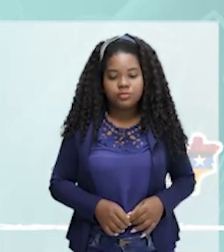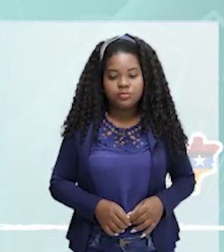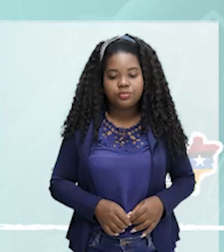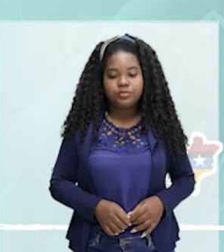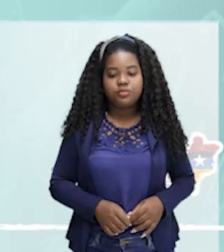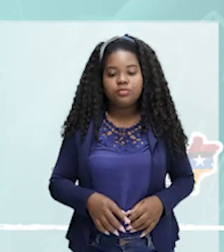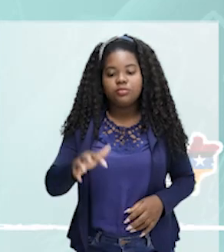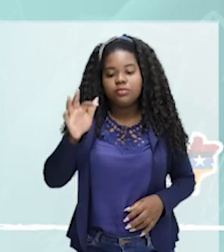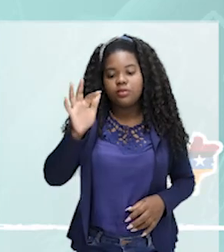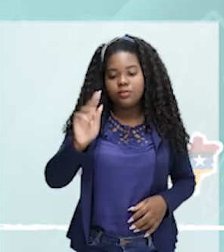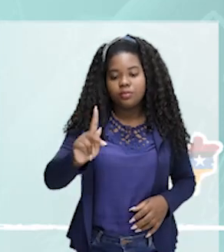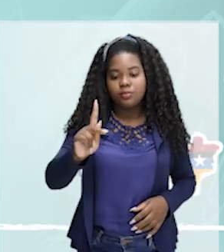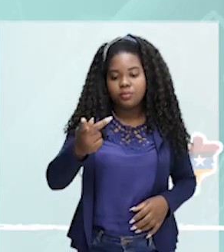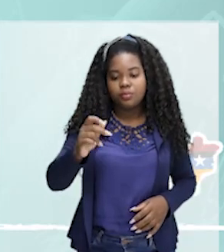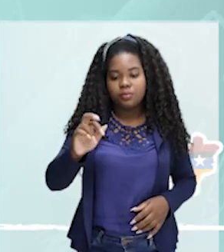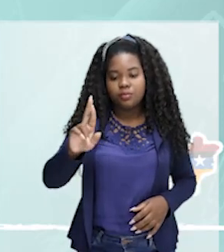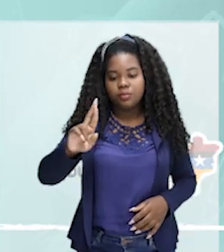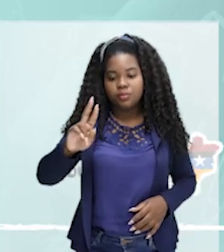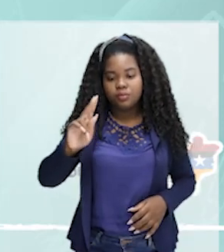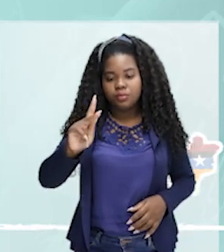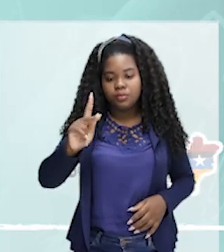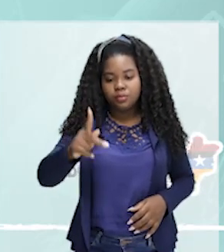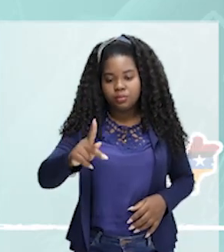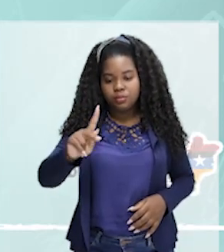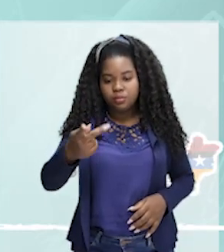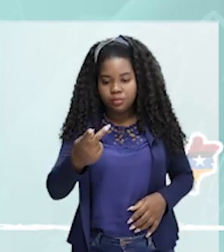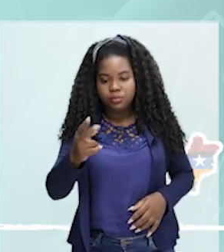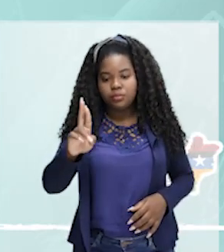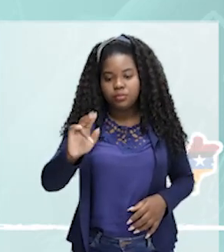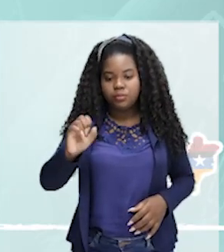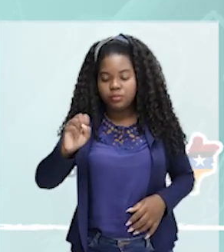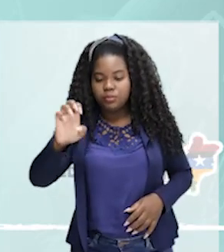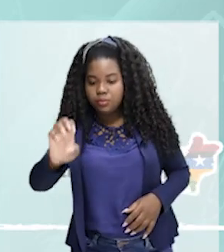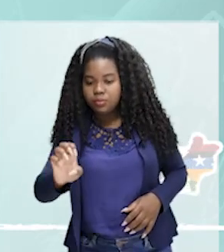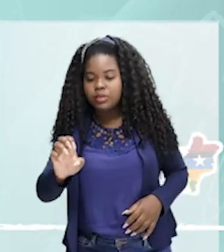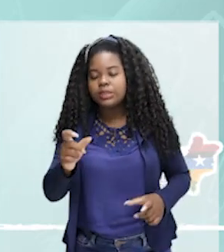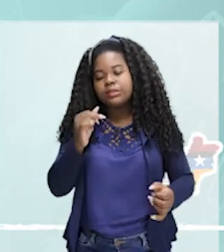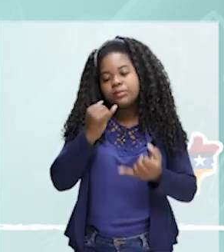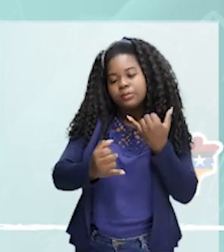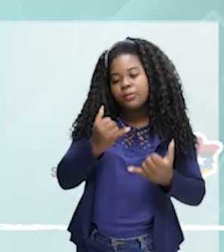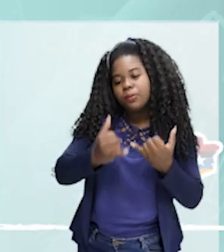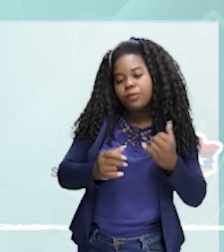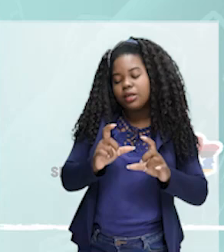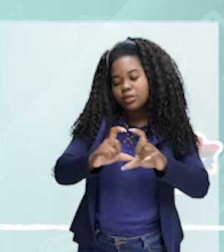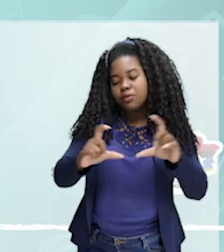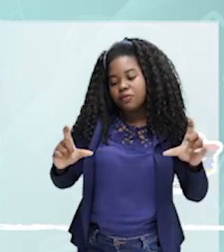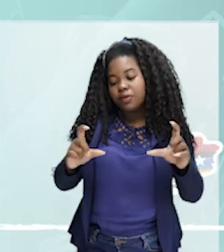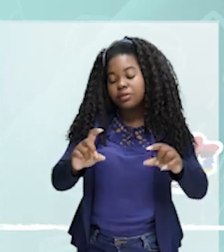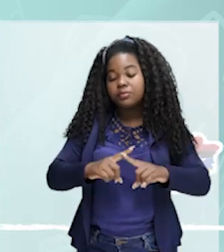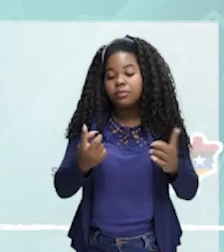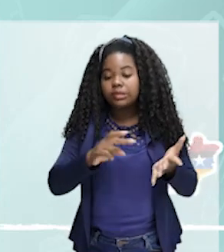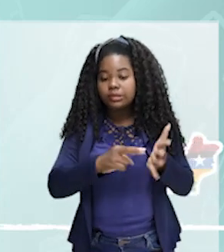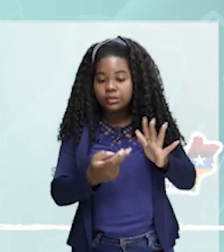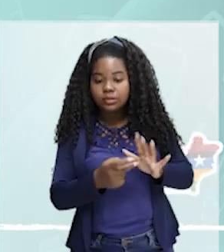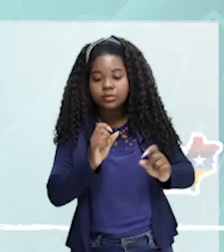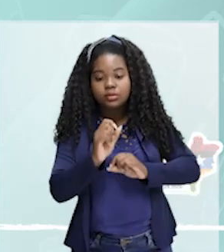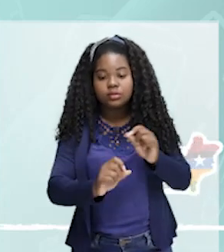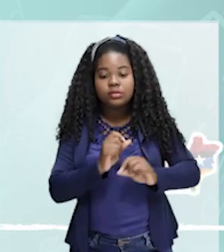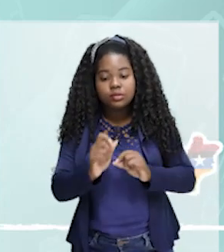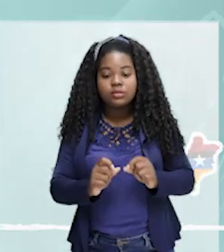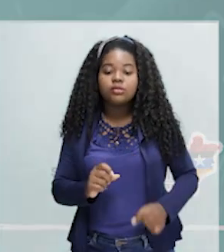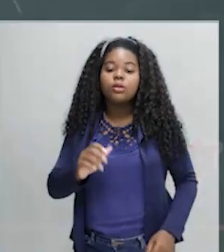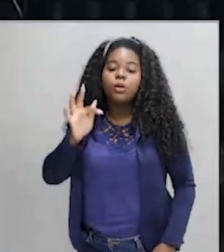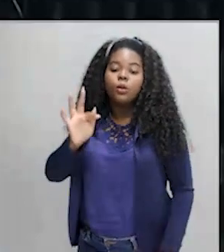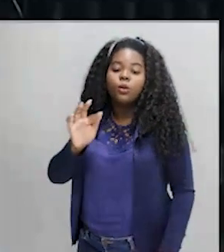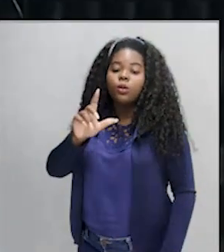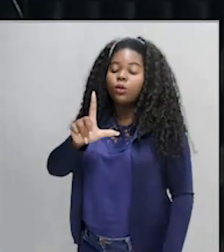palavra phrase, em inglês, quando você vê ela, parece com frase, mas nem sempre significa frase. Significa locução. É quando você